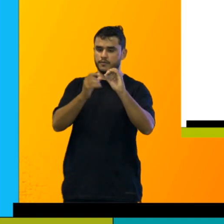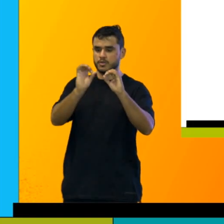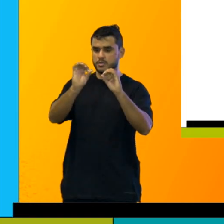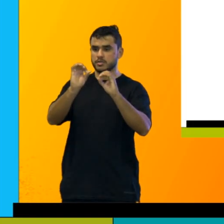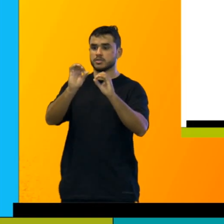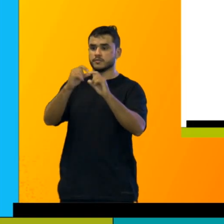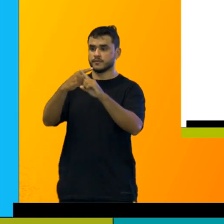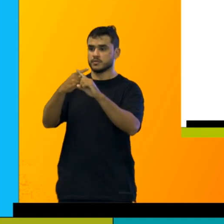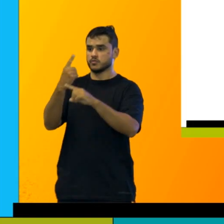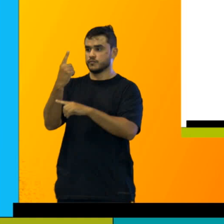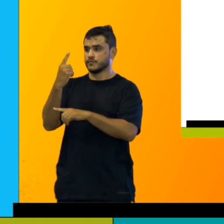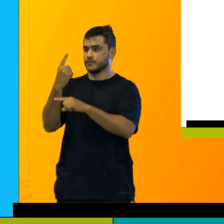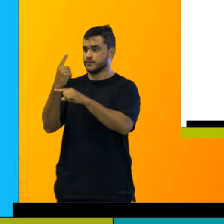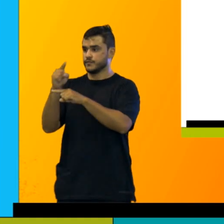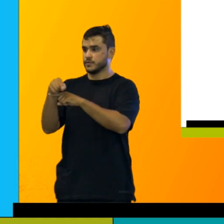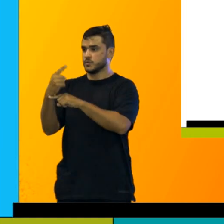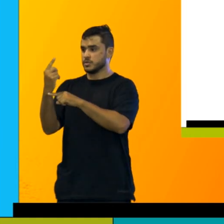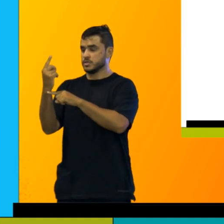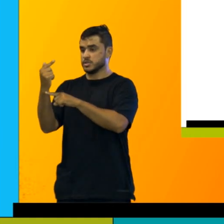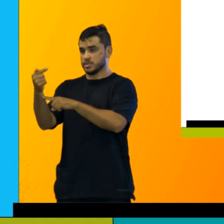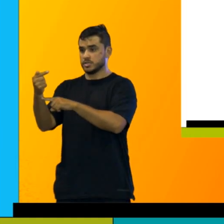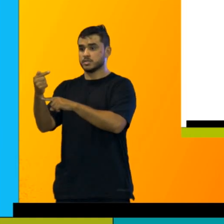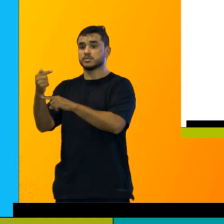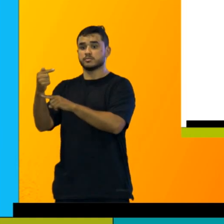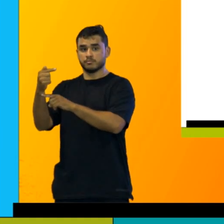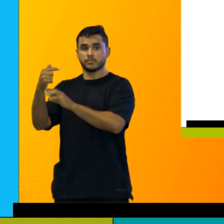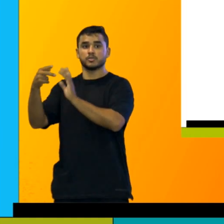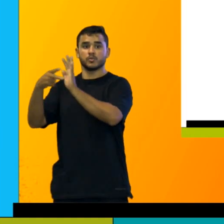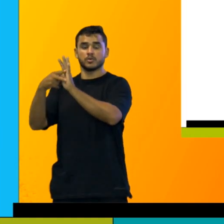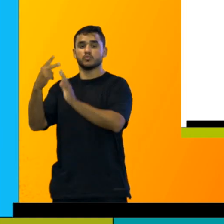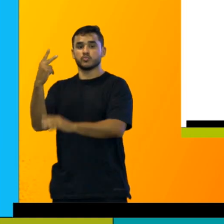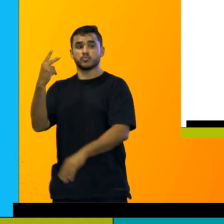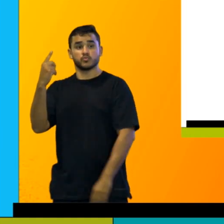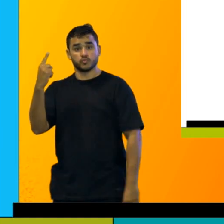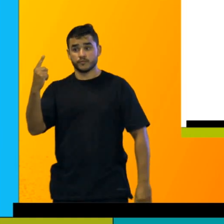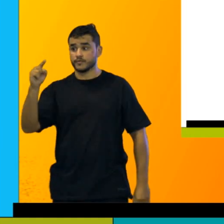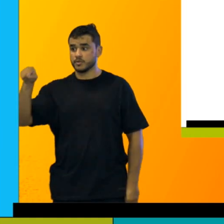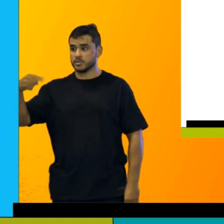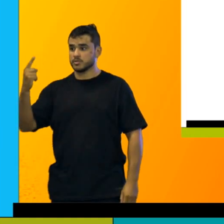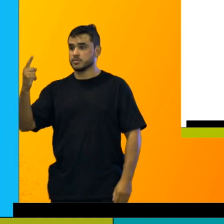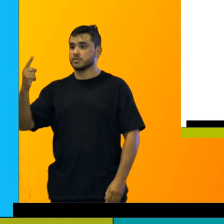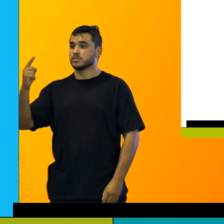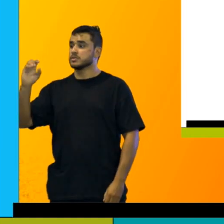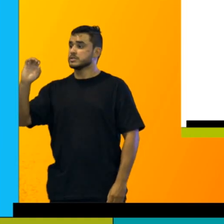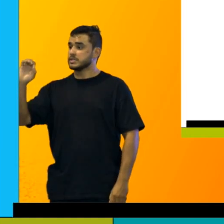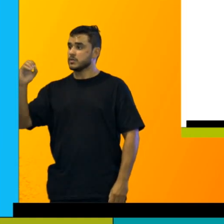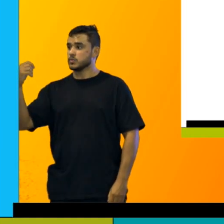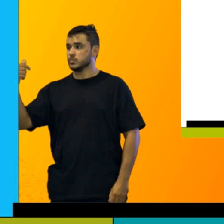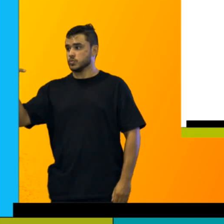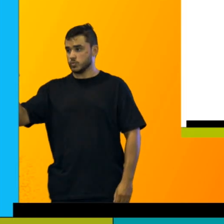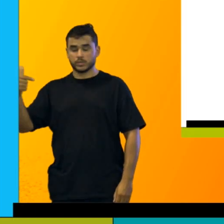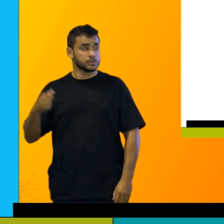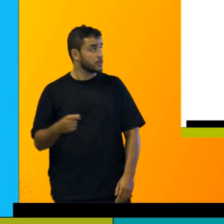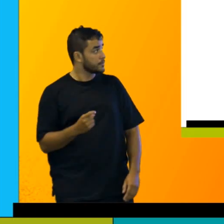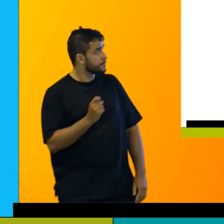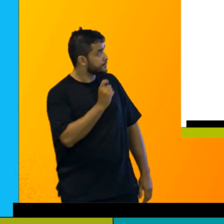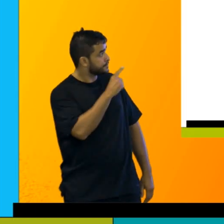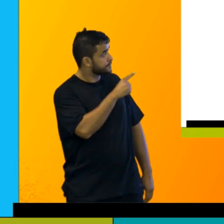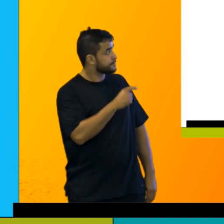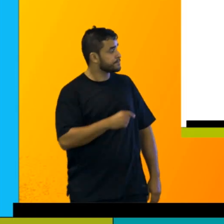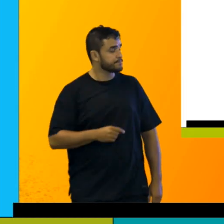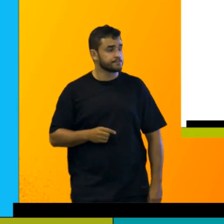dá 1,02. Certo? Então esse valor é o quê? É a altura. 1,02. Grava aí.